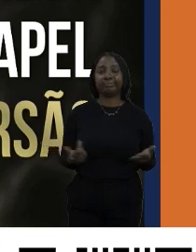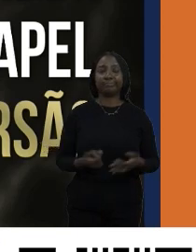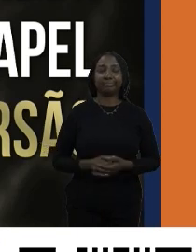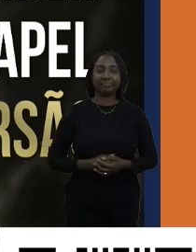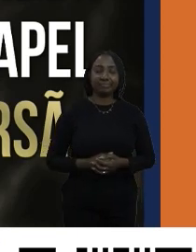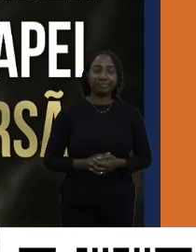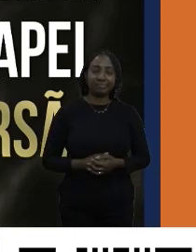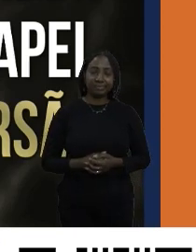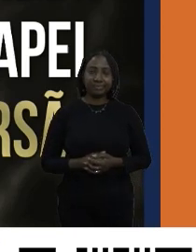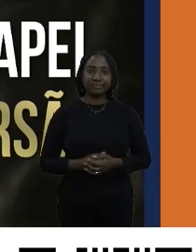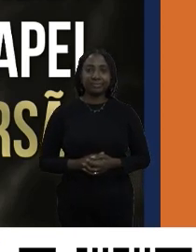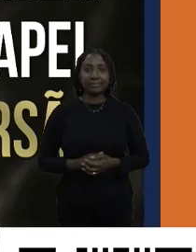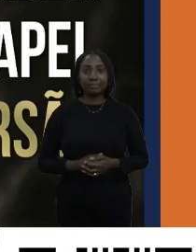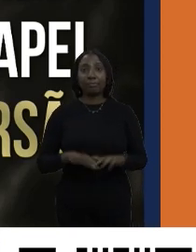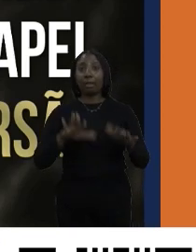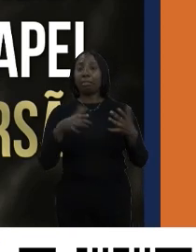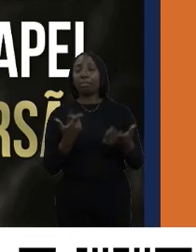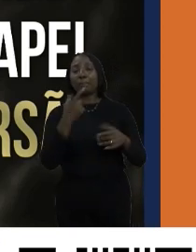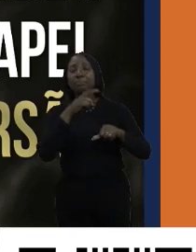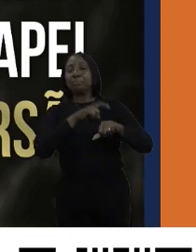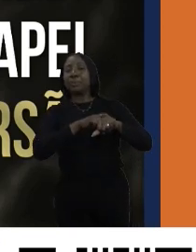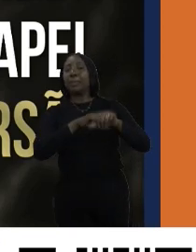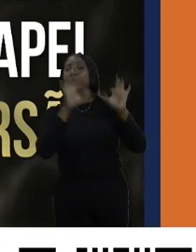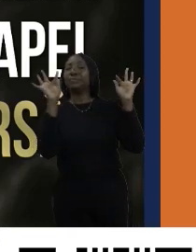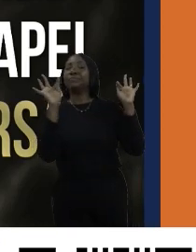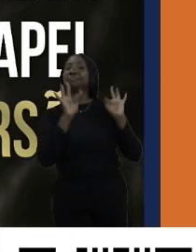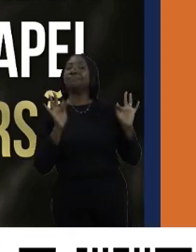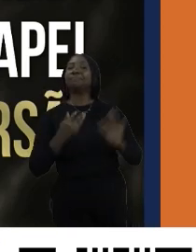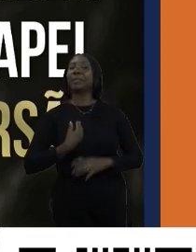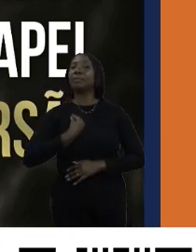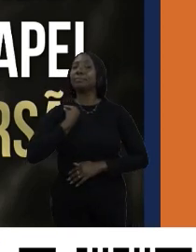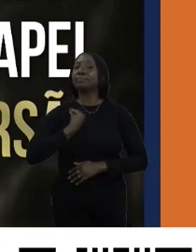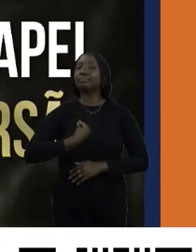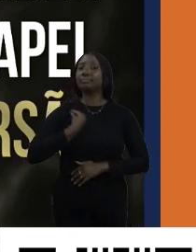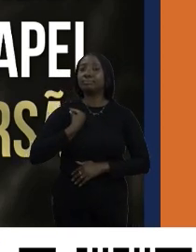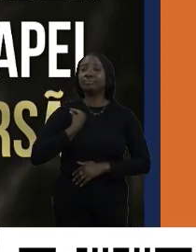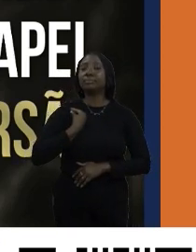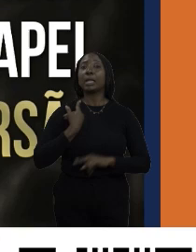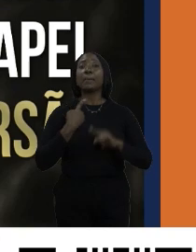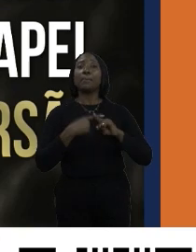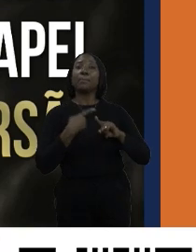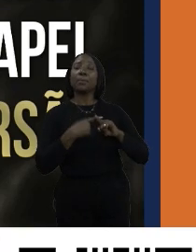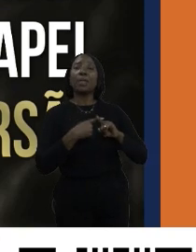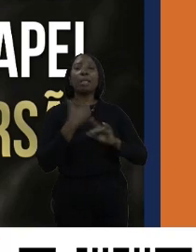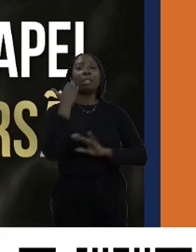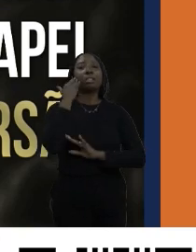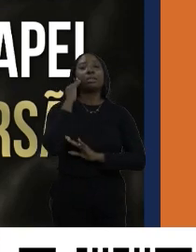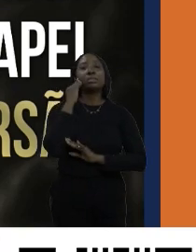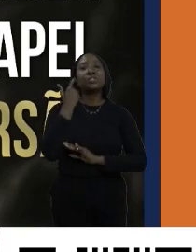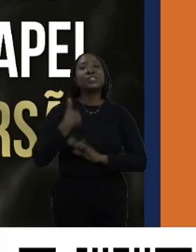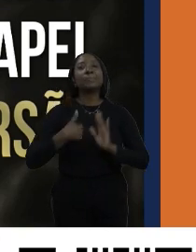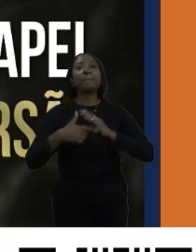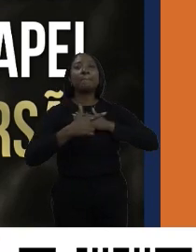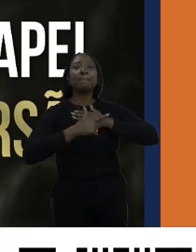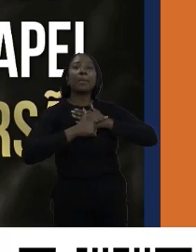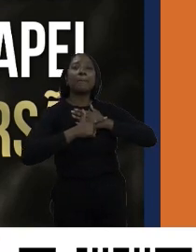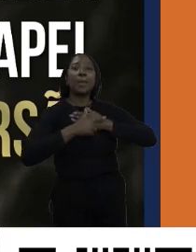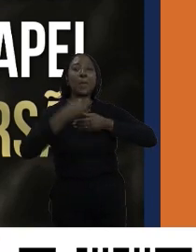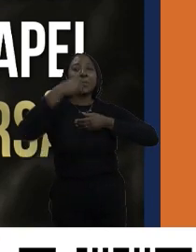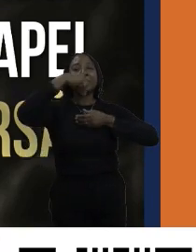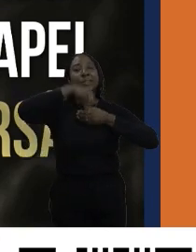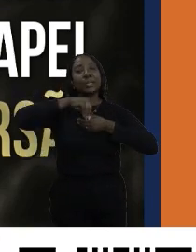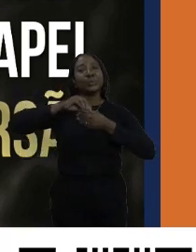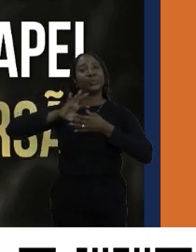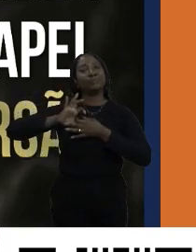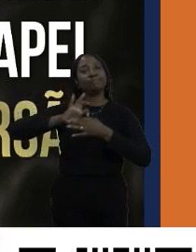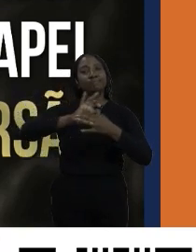E assim, gente, foi um dos momentos mais felizes da minha vida, porque eu entendi o meu papel dentro do contexto.